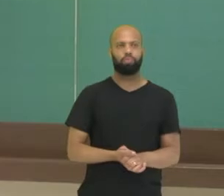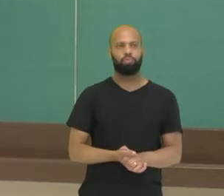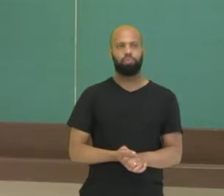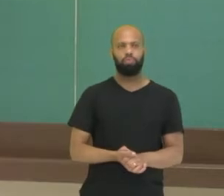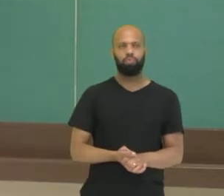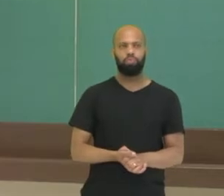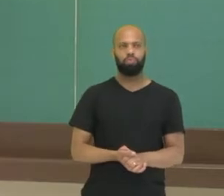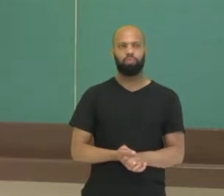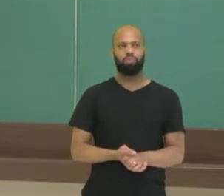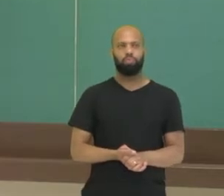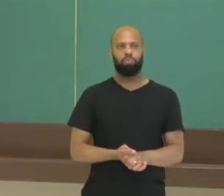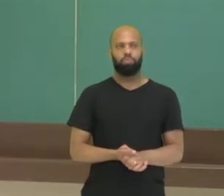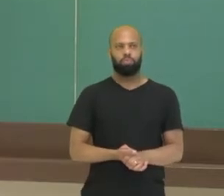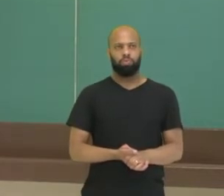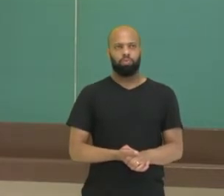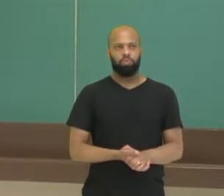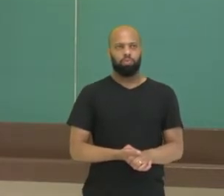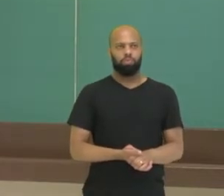relógio. Ok?